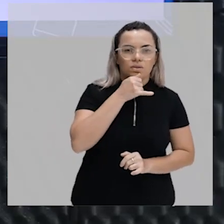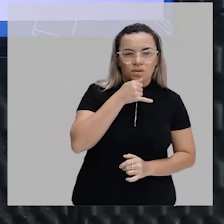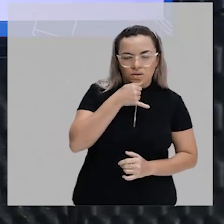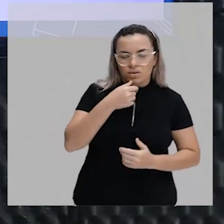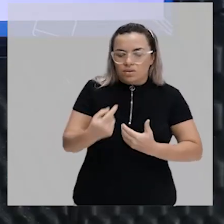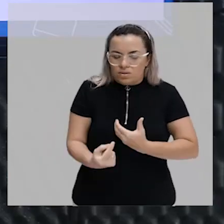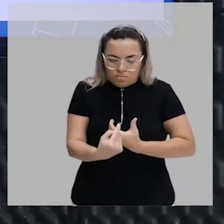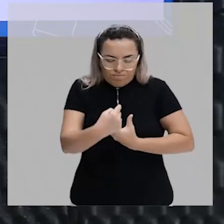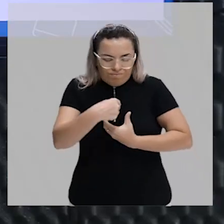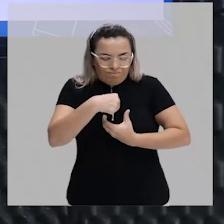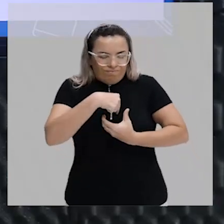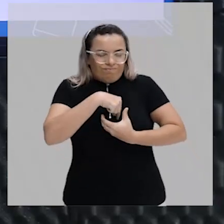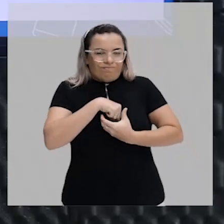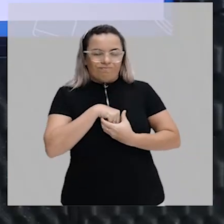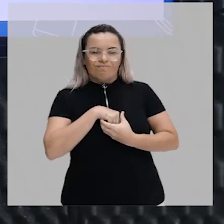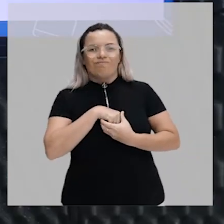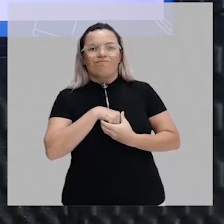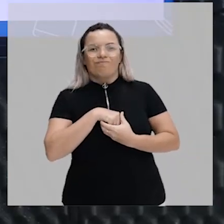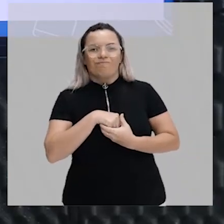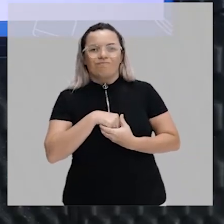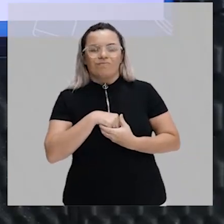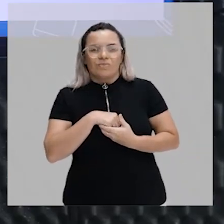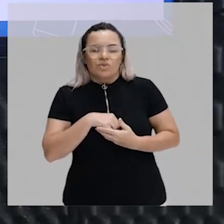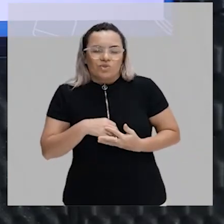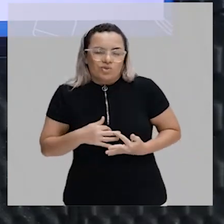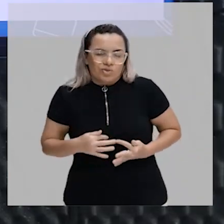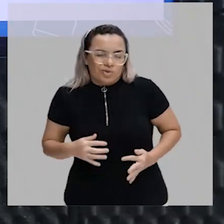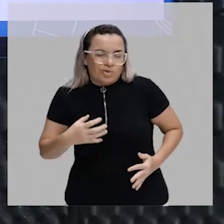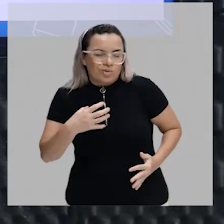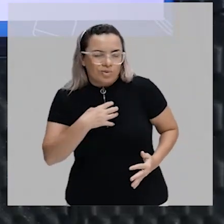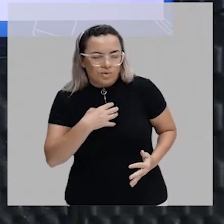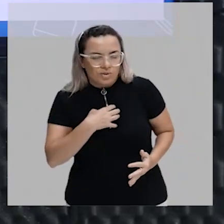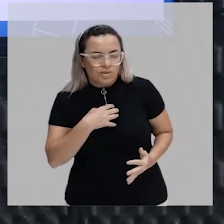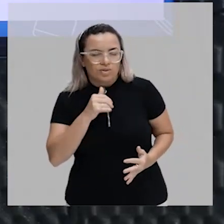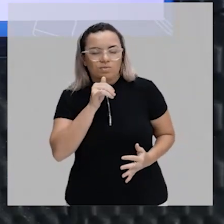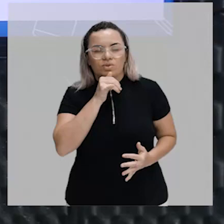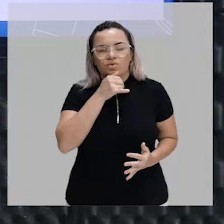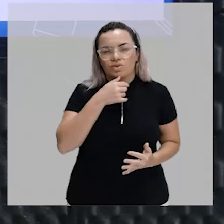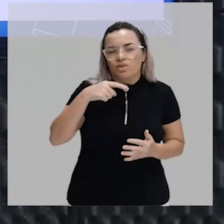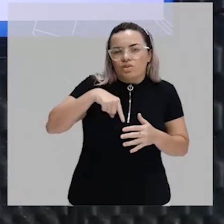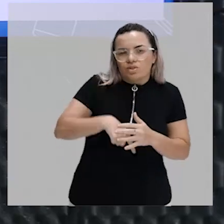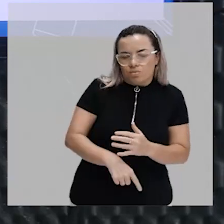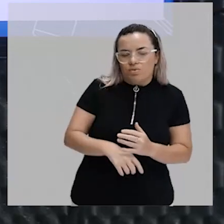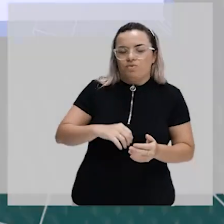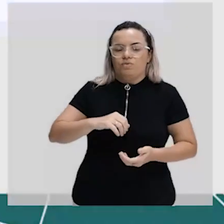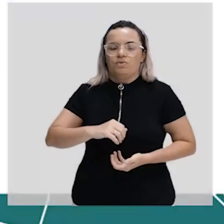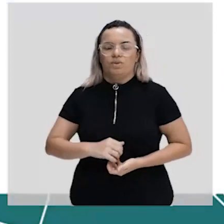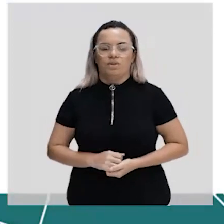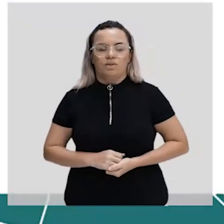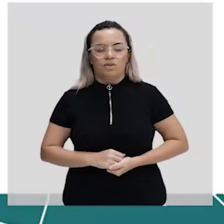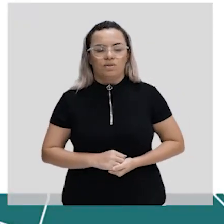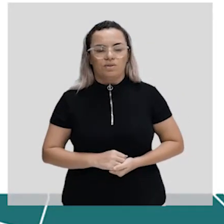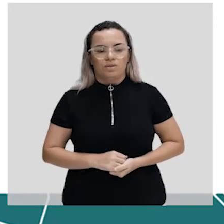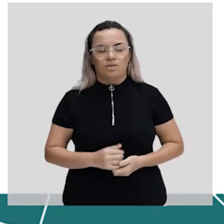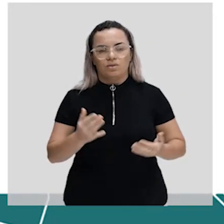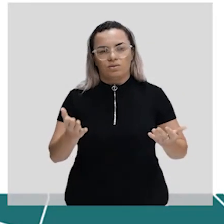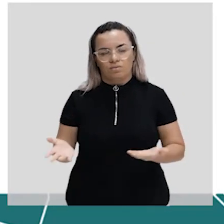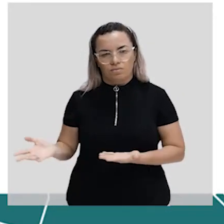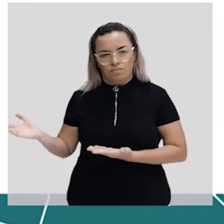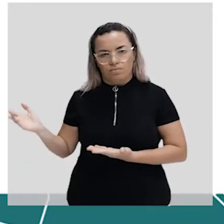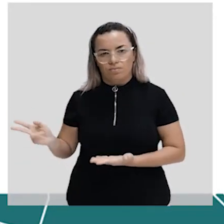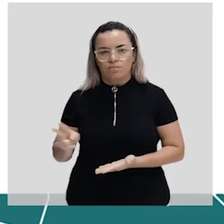subjetiva, a melodia dolorosa. Há